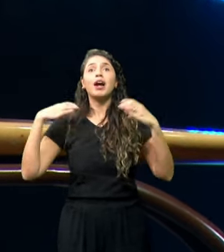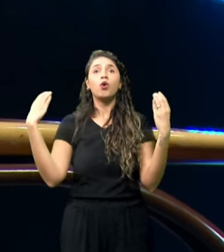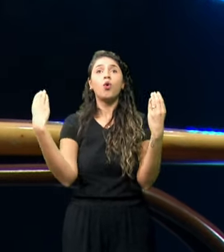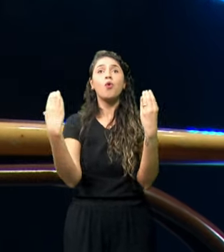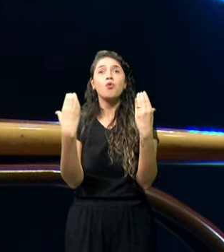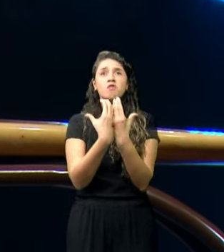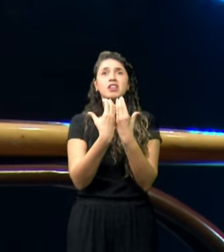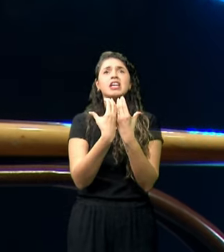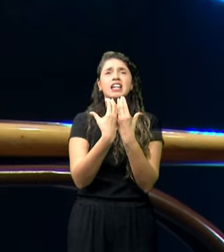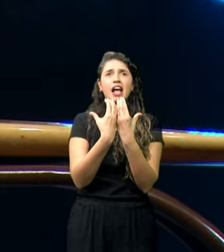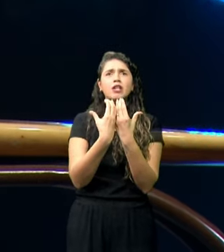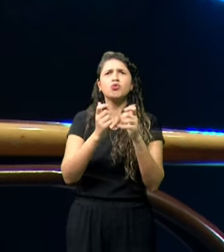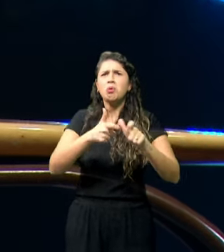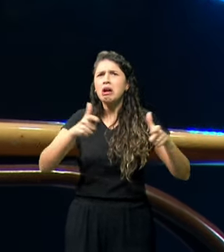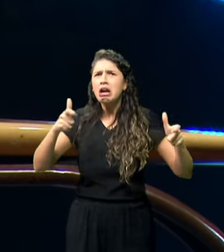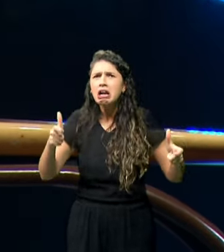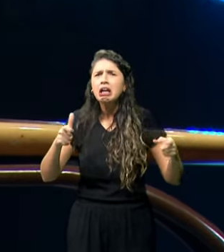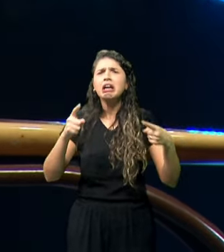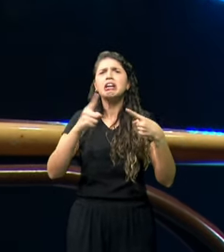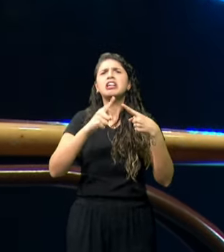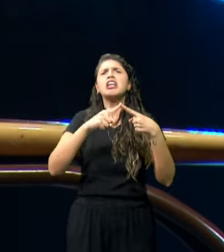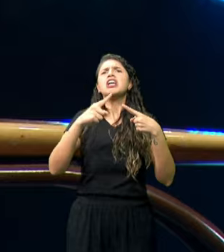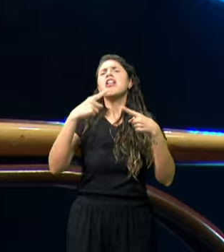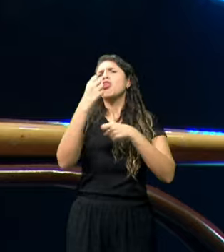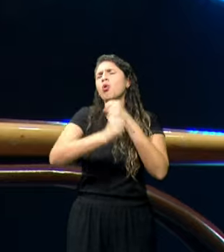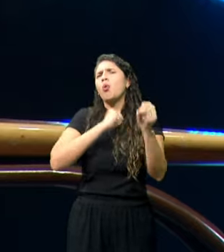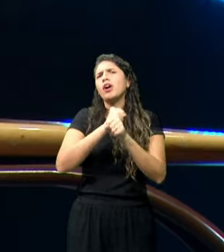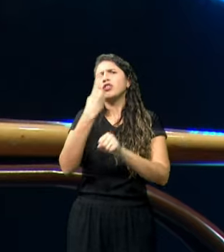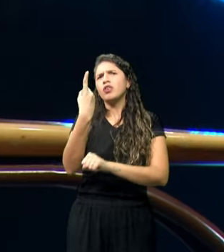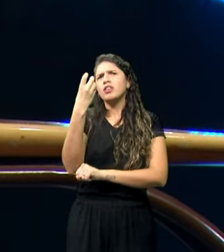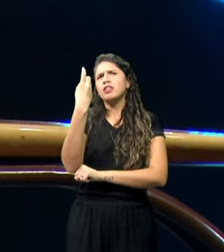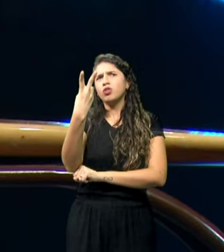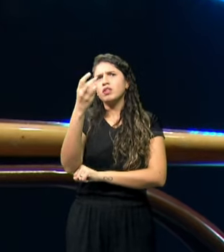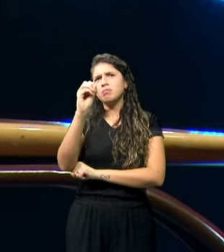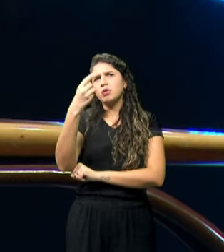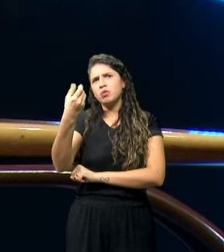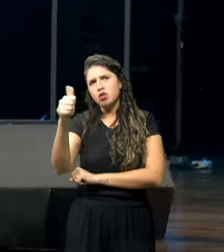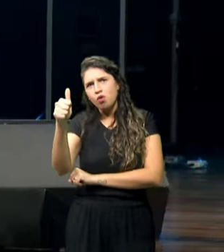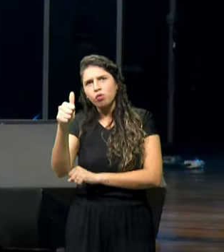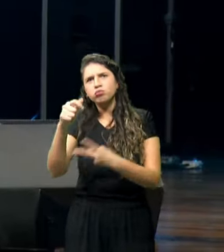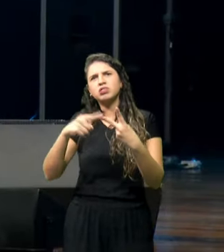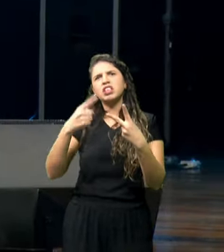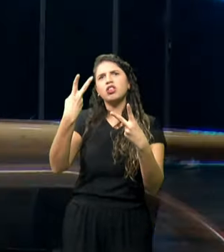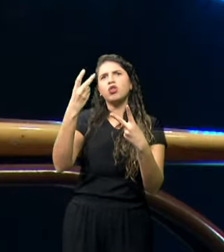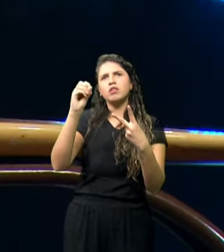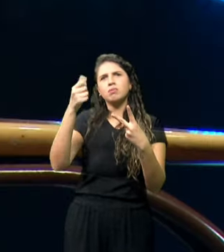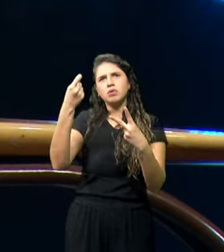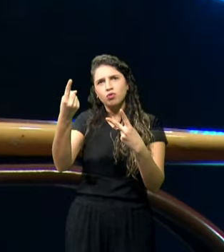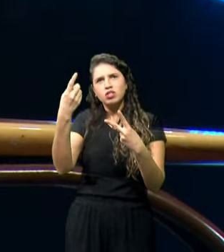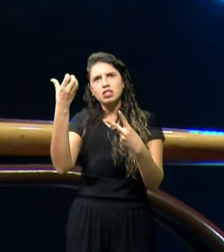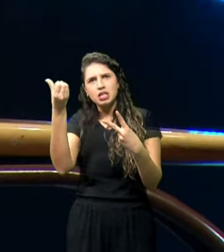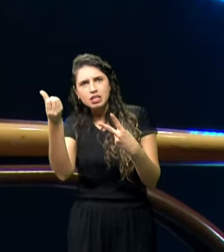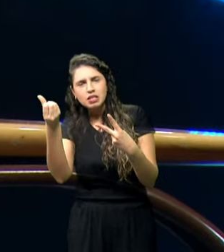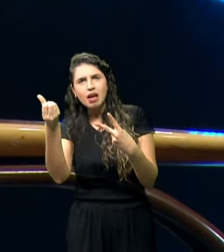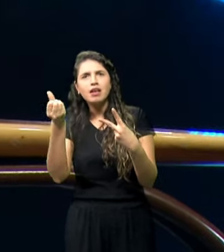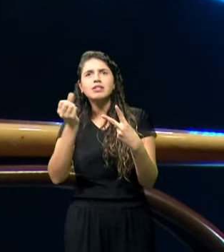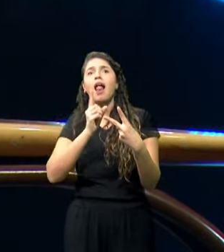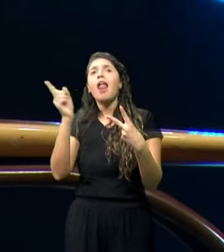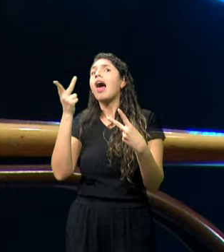Slavec. Um 2011, outro 2016, se não me engano, em Fortaleza. Então eu admiro demais porque ele tem